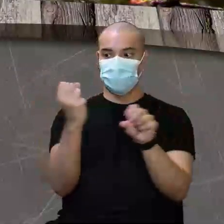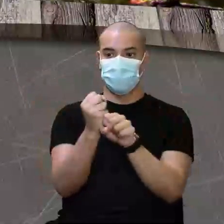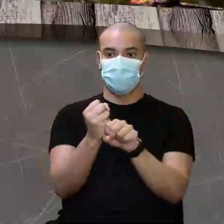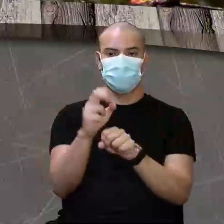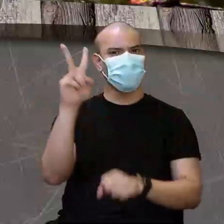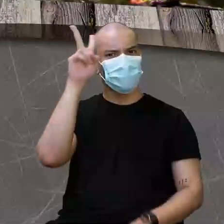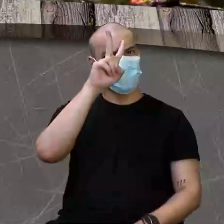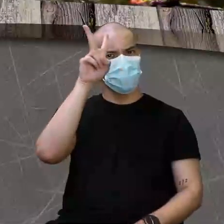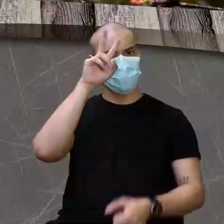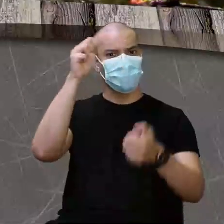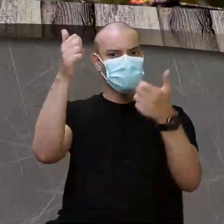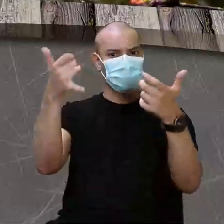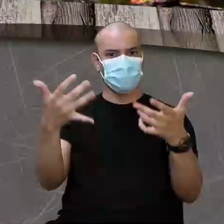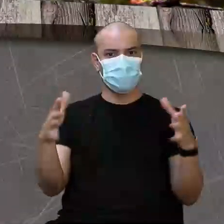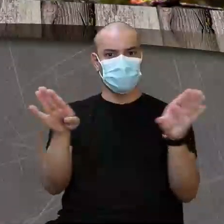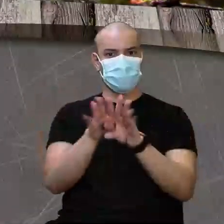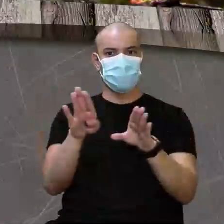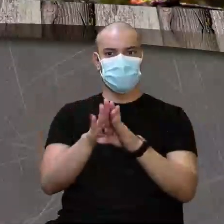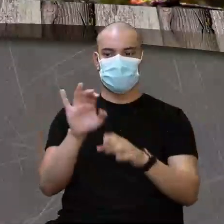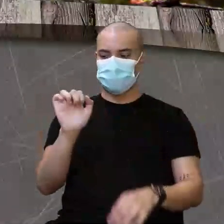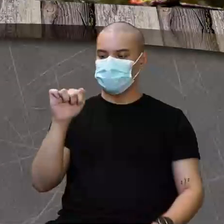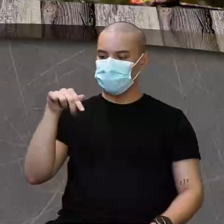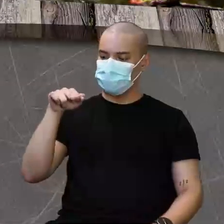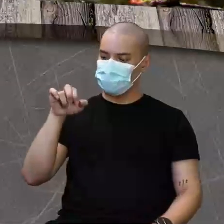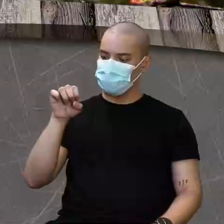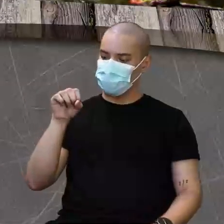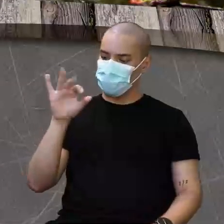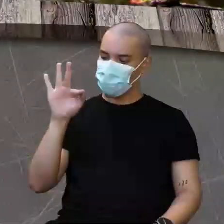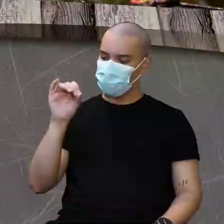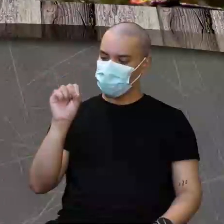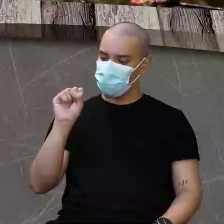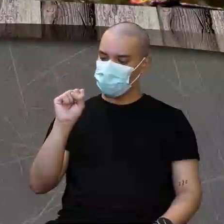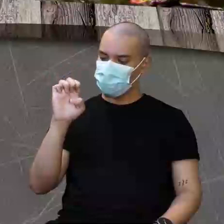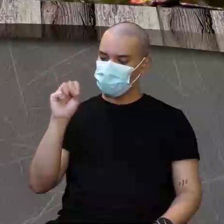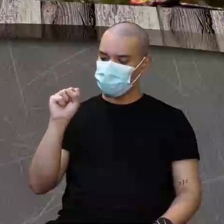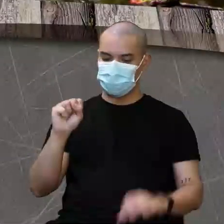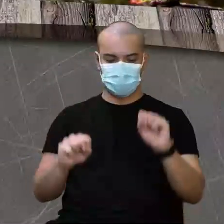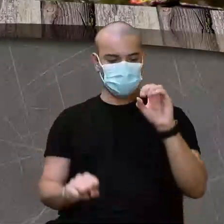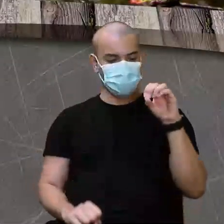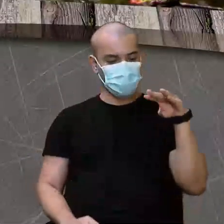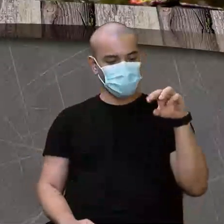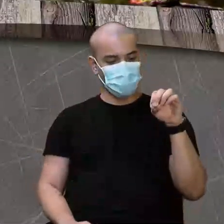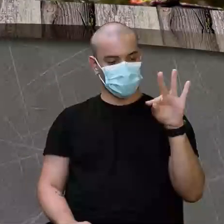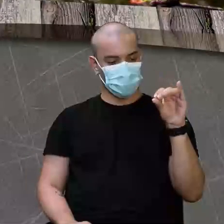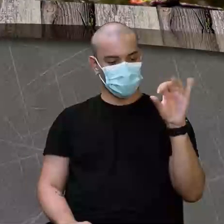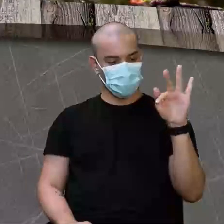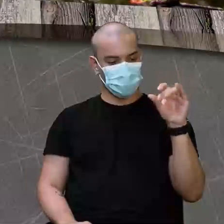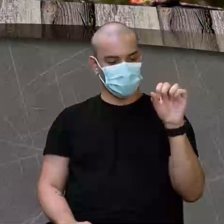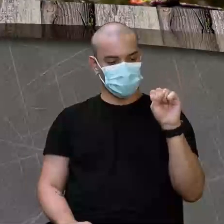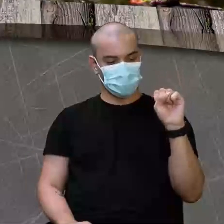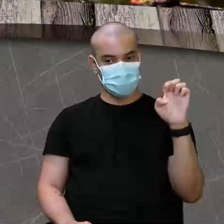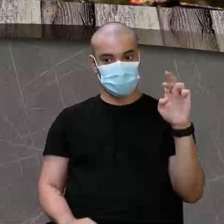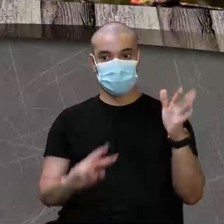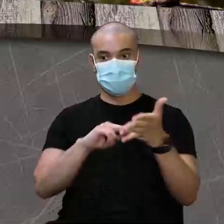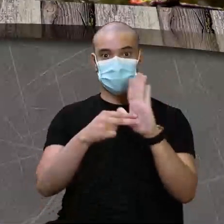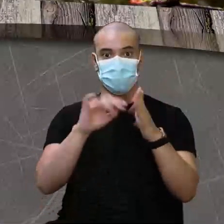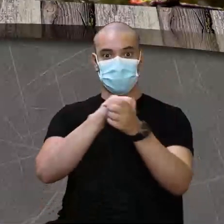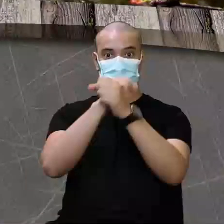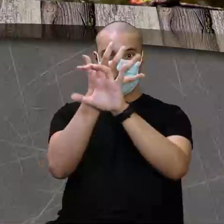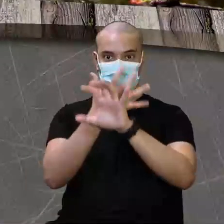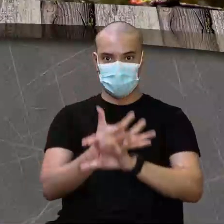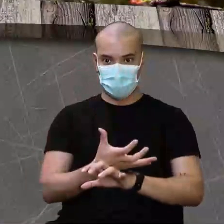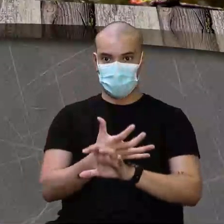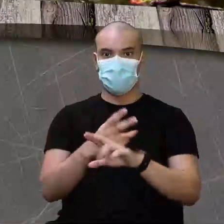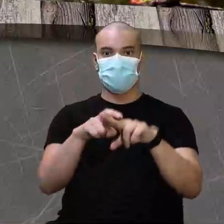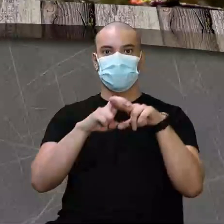somatofósseis. Lembram que a gente falou sobre isso? Icnofósseis e somatofósseis? Esses somatofósseis são aquelas impressões corporais, as estruturas.